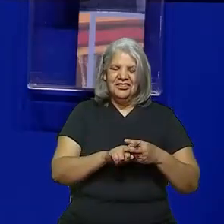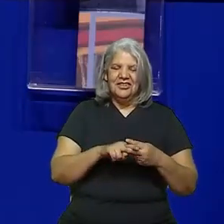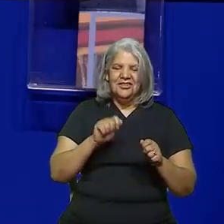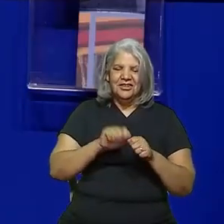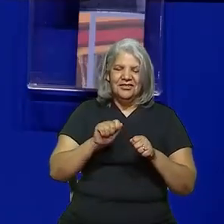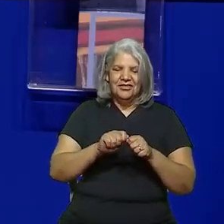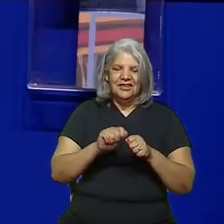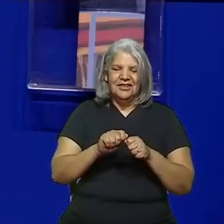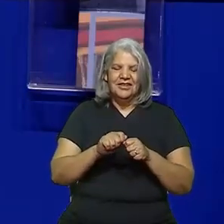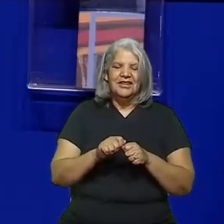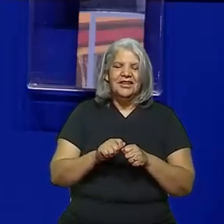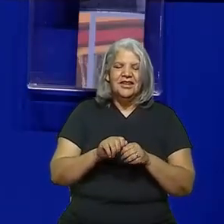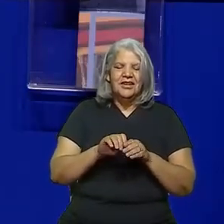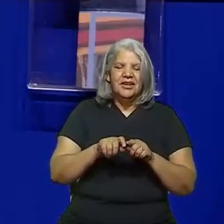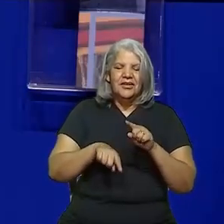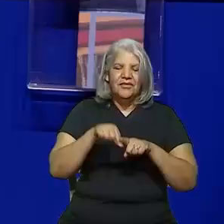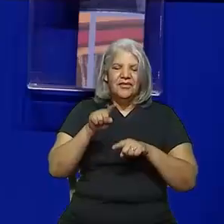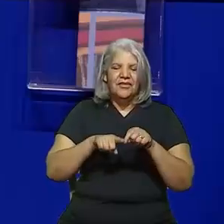de Matão.